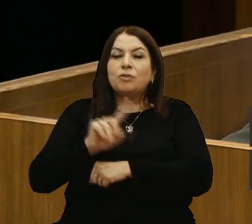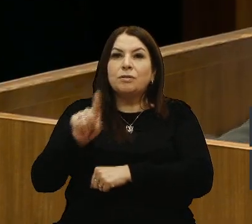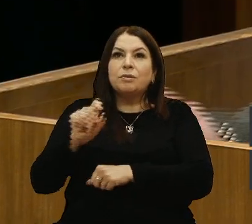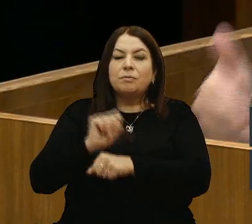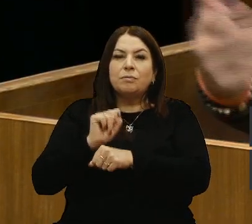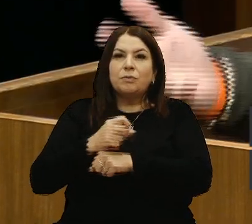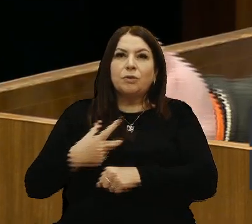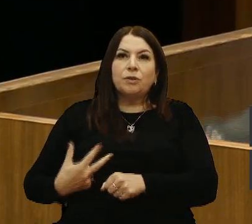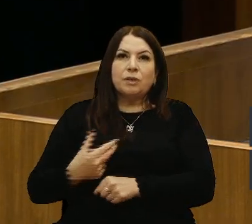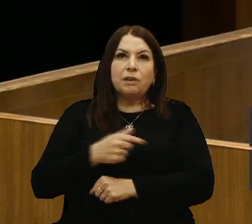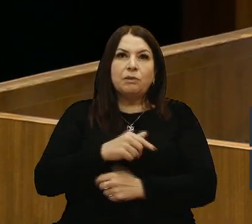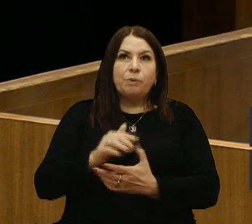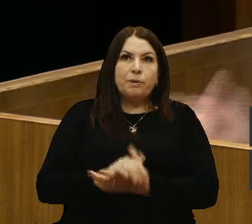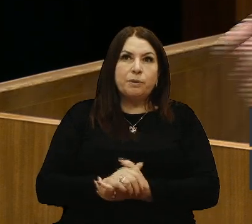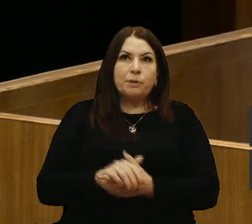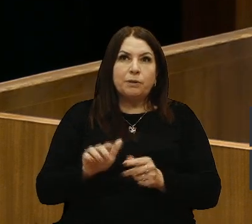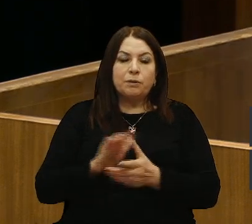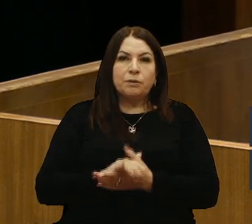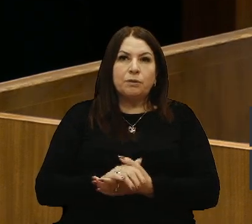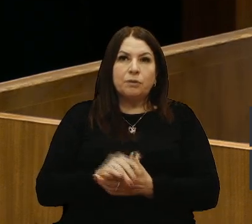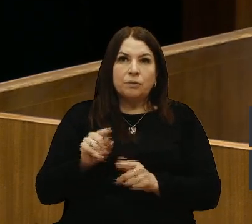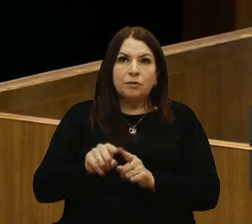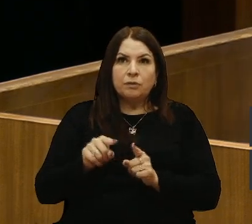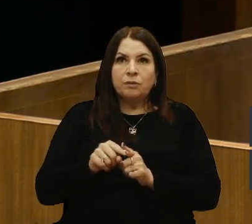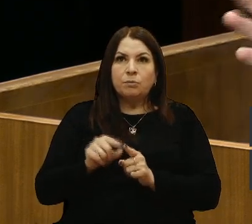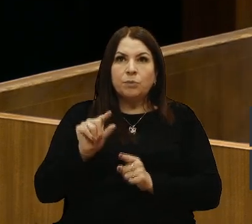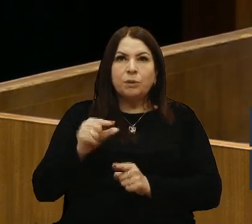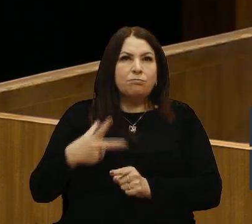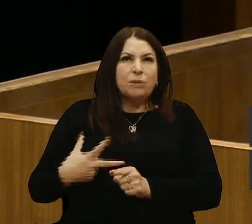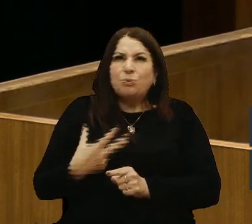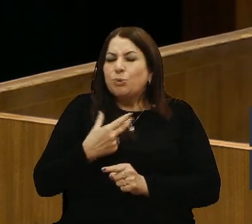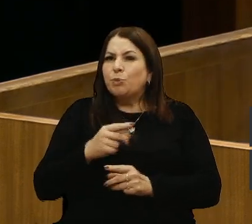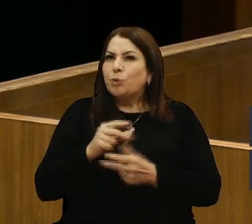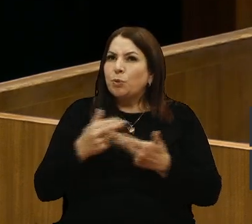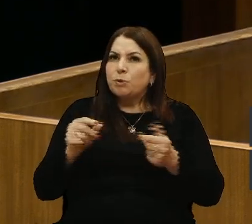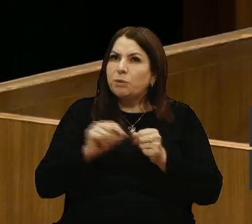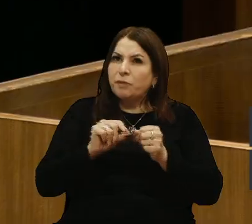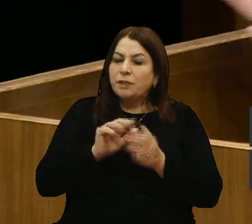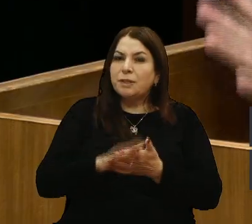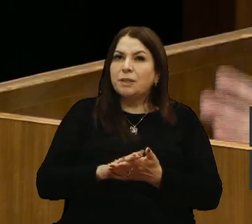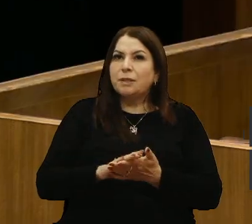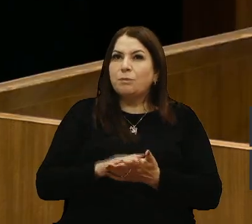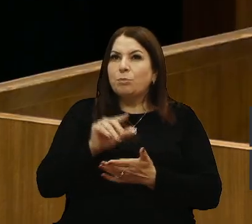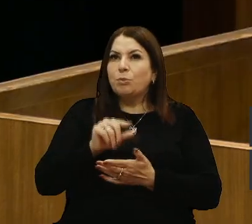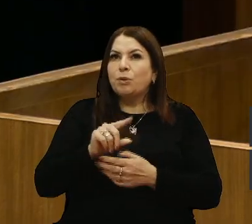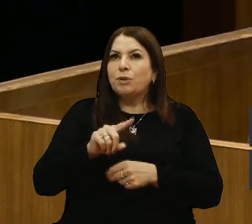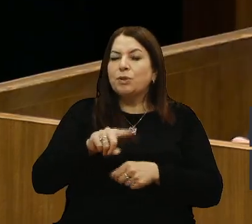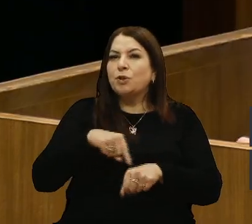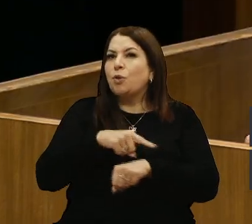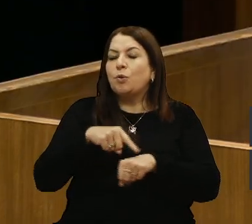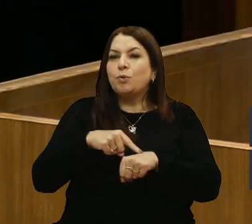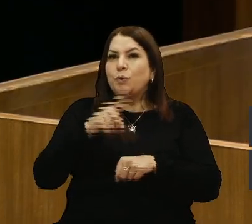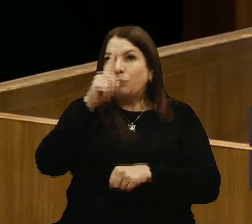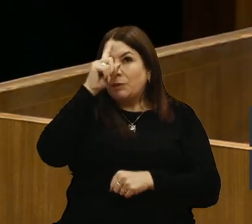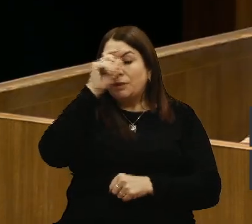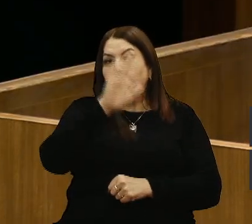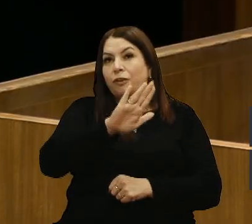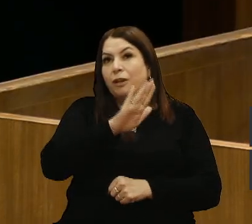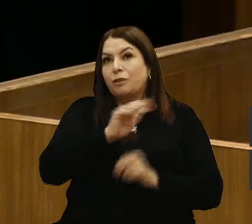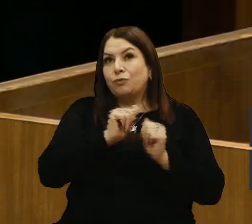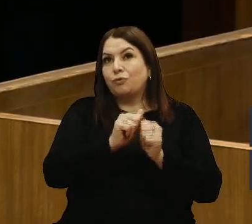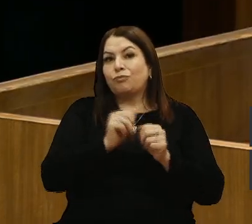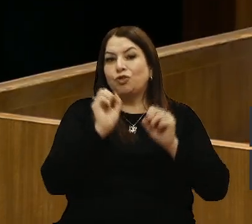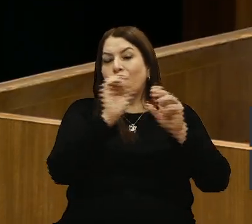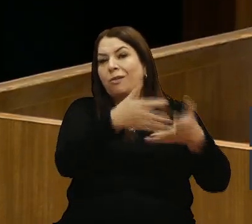uma cirurgia, né? Esperando, às vezes é uma pequena cirurgia, uma pequena coisa que dá para fazer em poucas horas no hospital, mas fica lá,